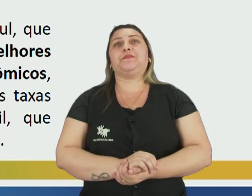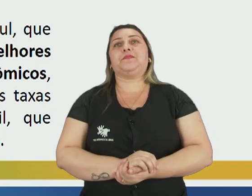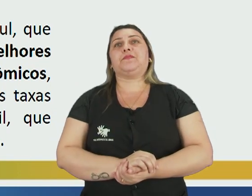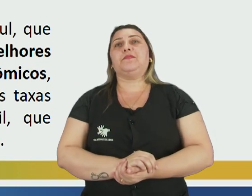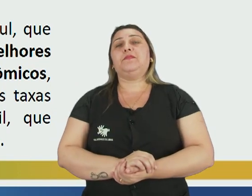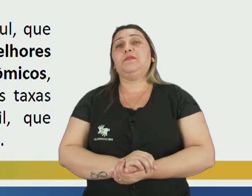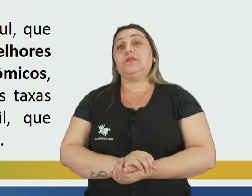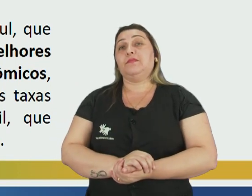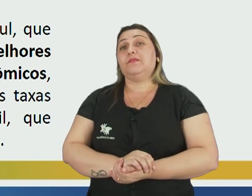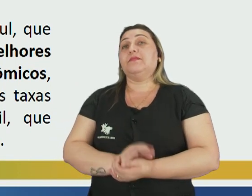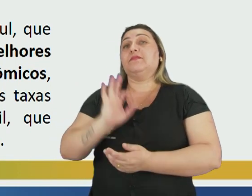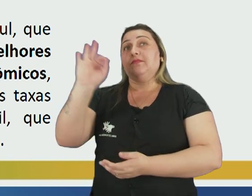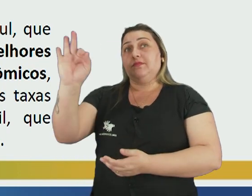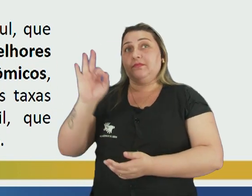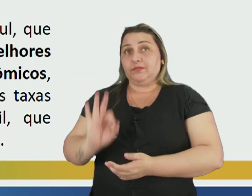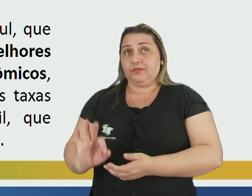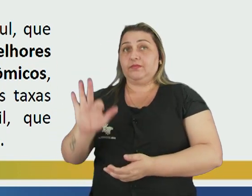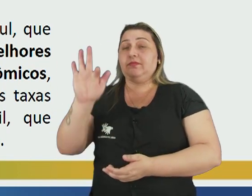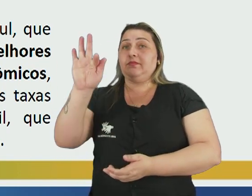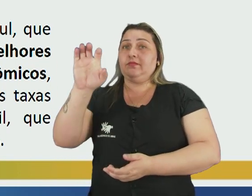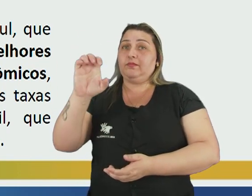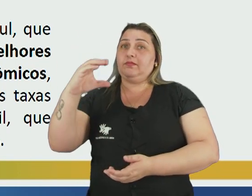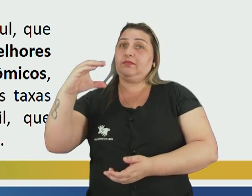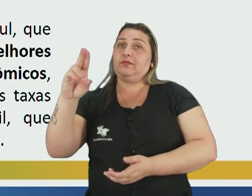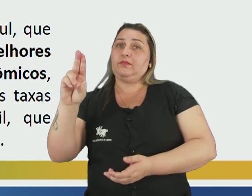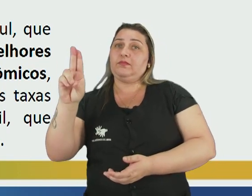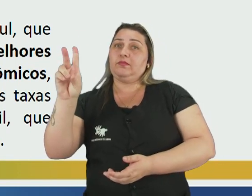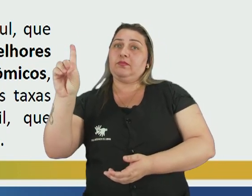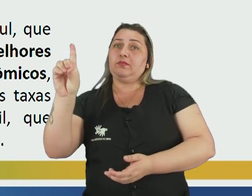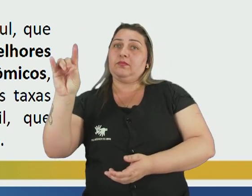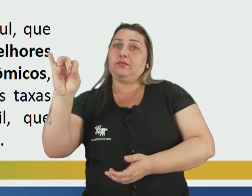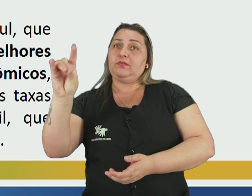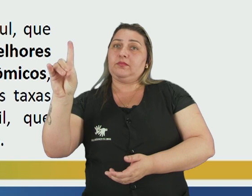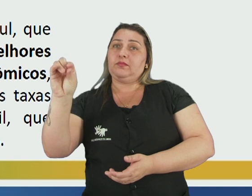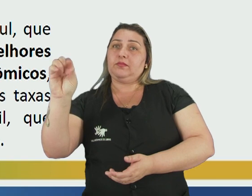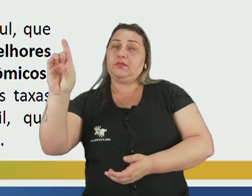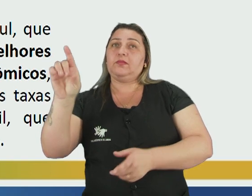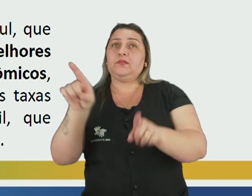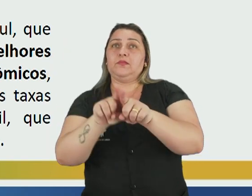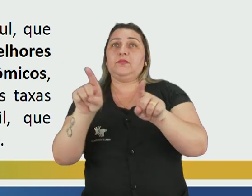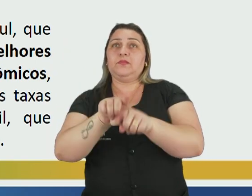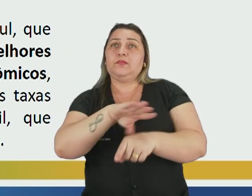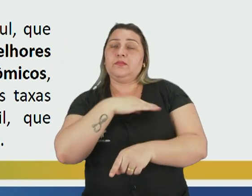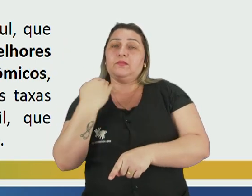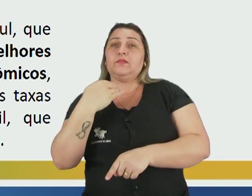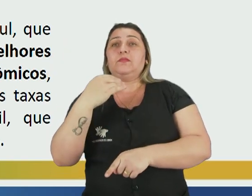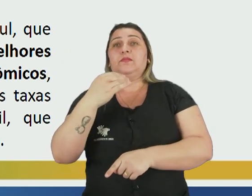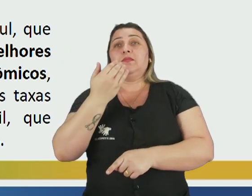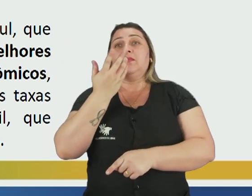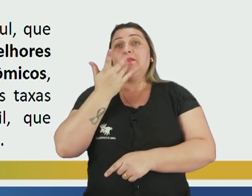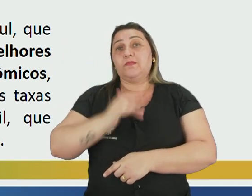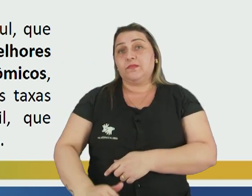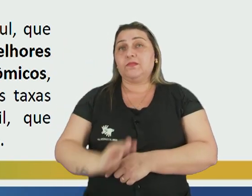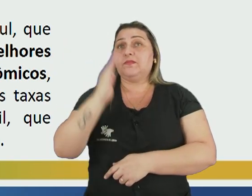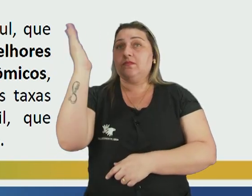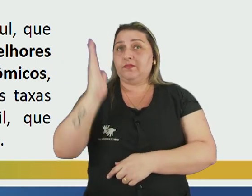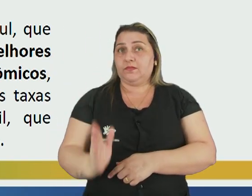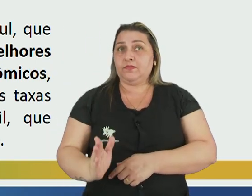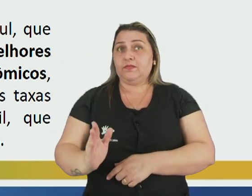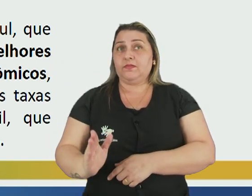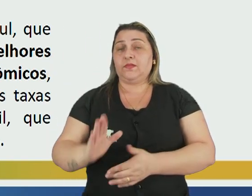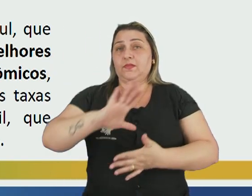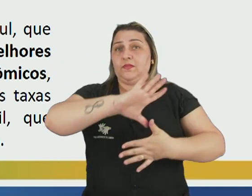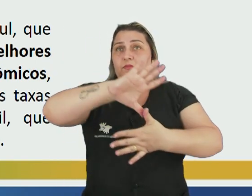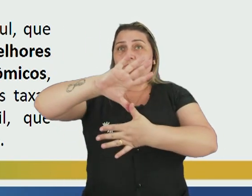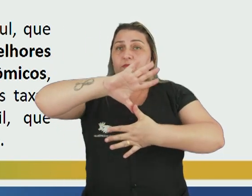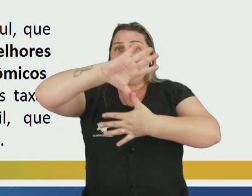E taxa de fecundidade e mortalidade no Brasil. A gente tem no mapa ao lado representando justamente a diferença